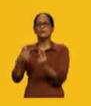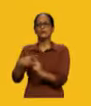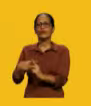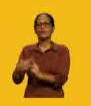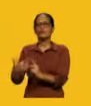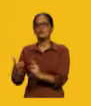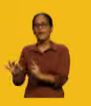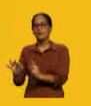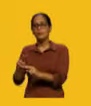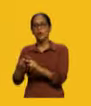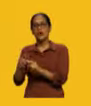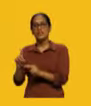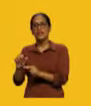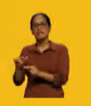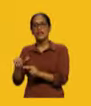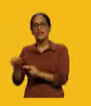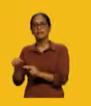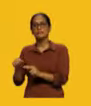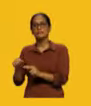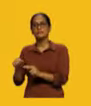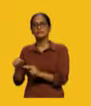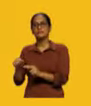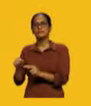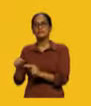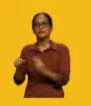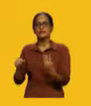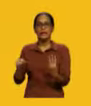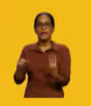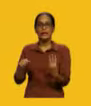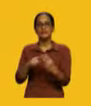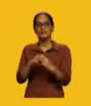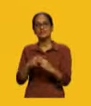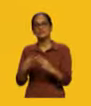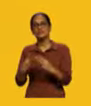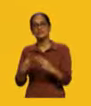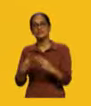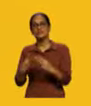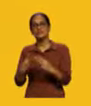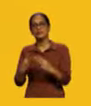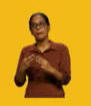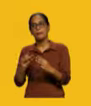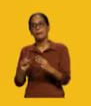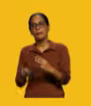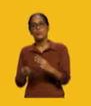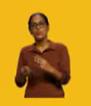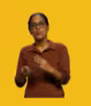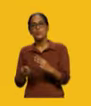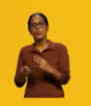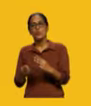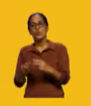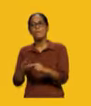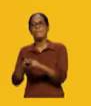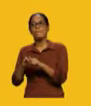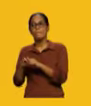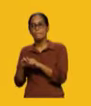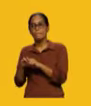da dezena, ou 3, 2 vezes 100, que é centena, e 2 vezes 1000, que é